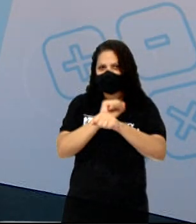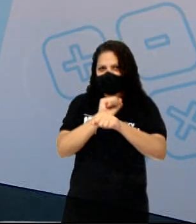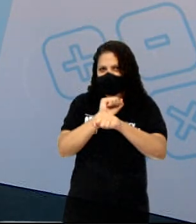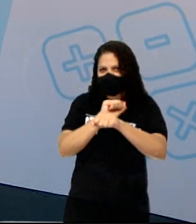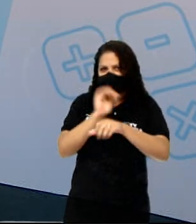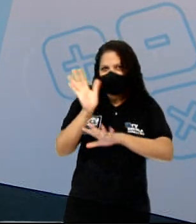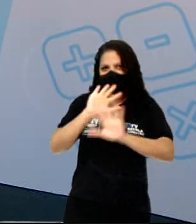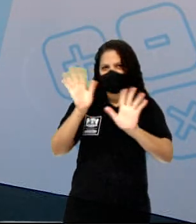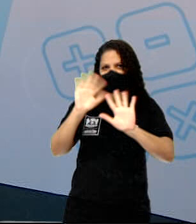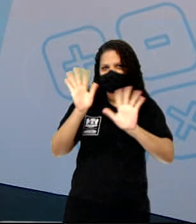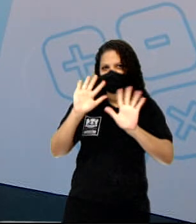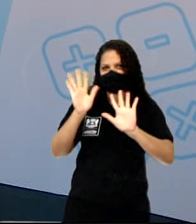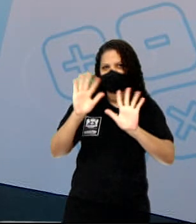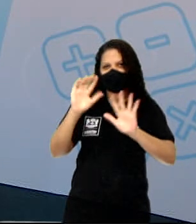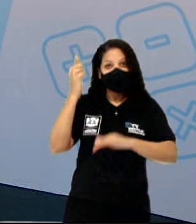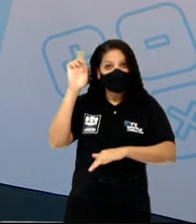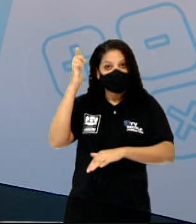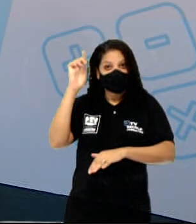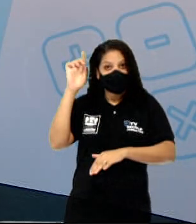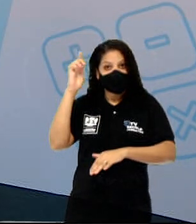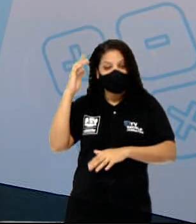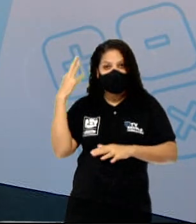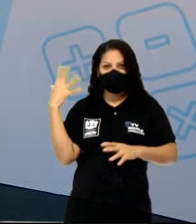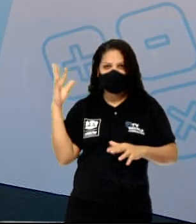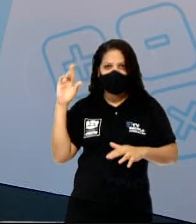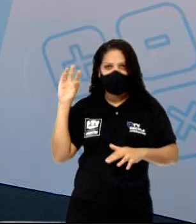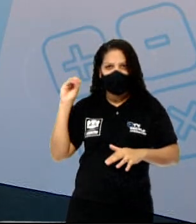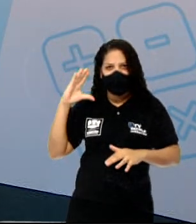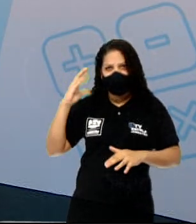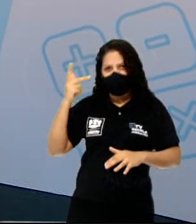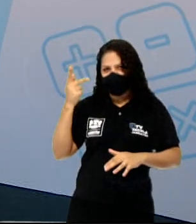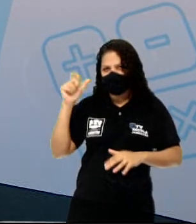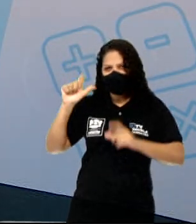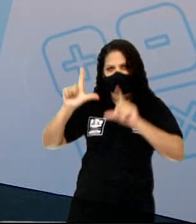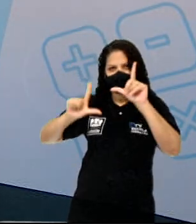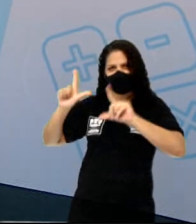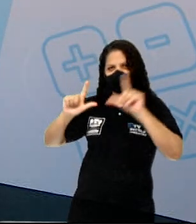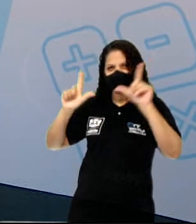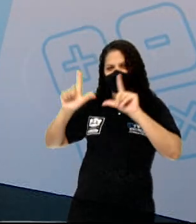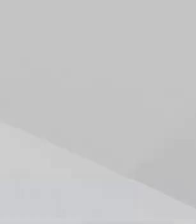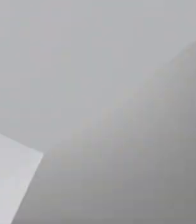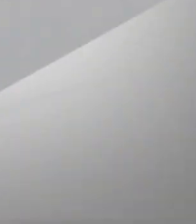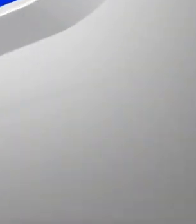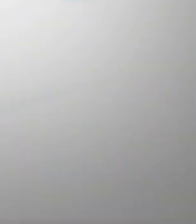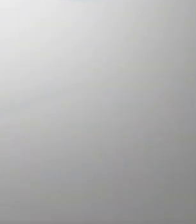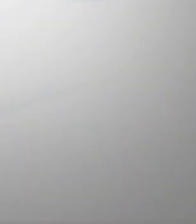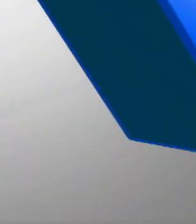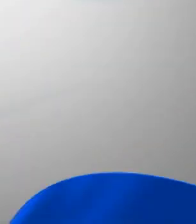vocês. Aqui é Geografia, aqui é Rocha, TV Escola Jaboatão. Valeu!